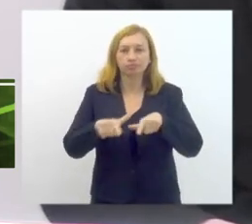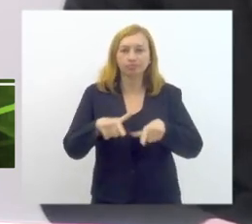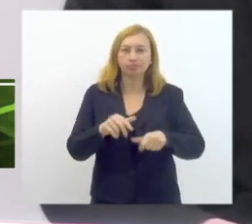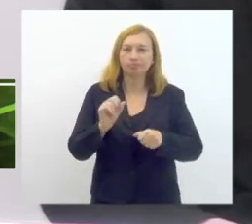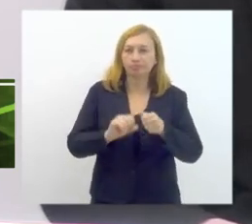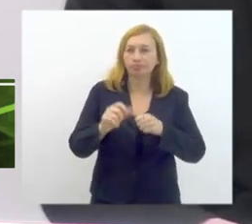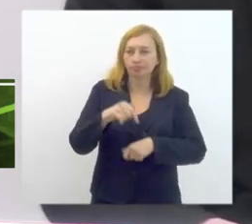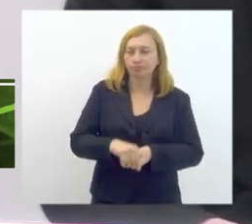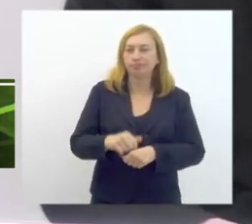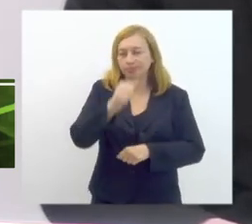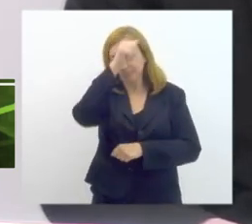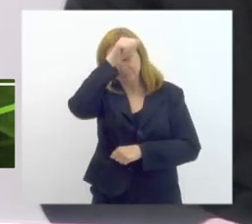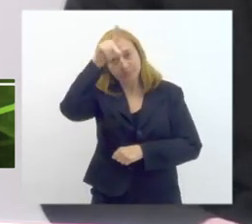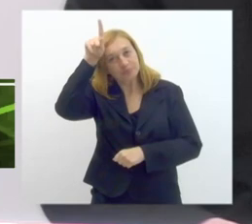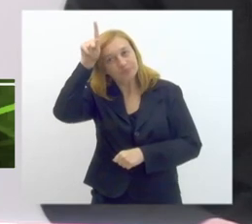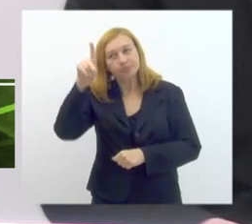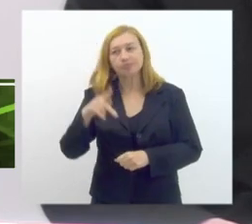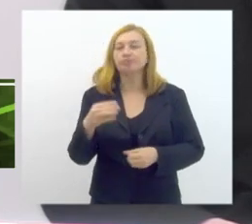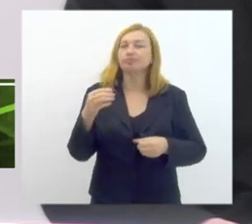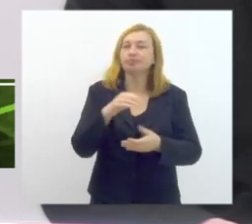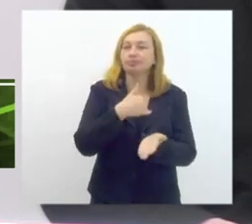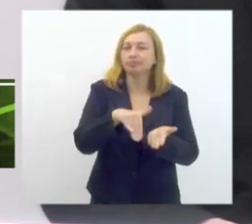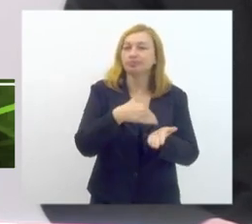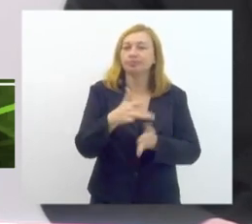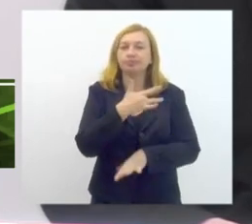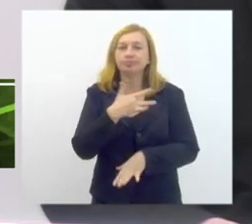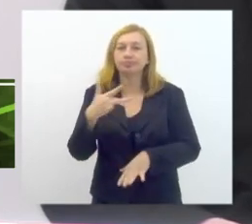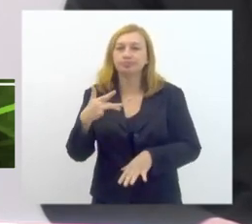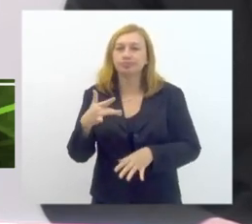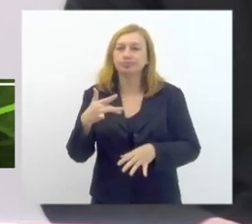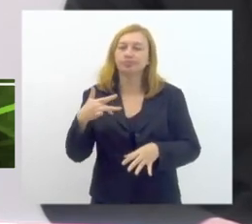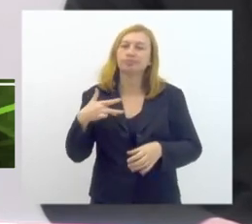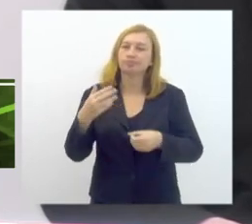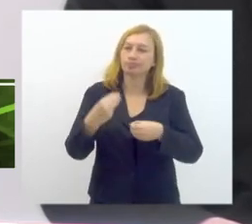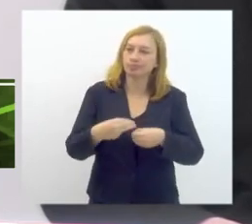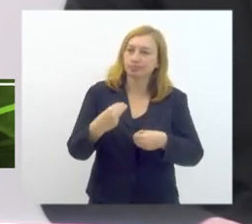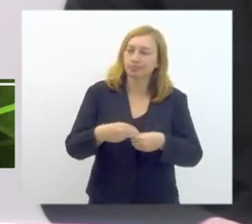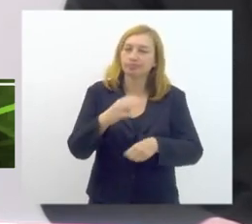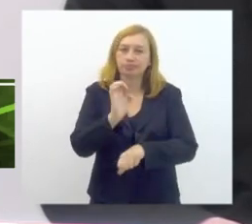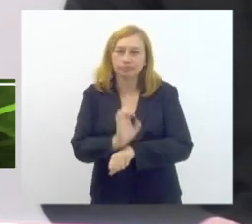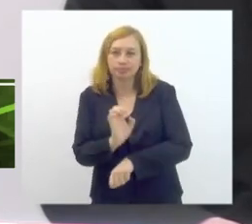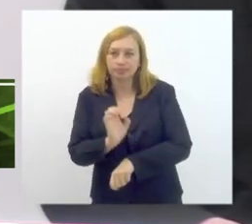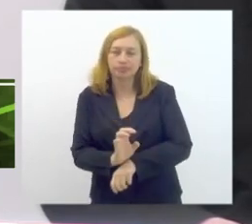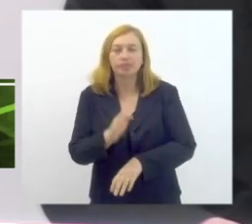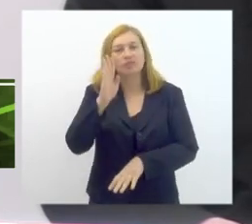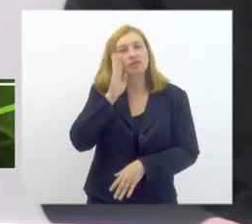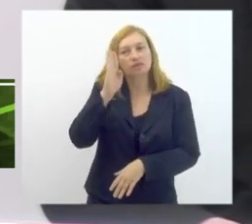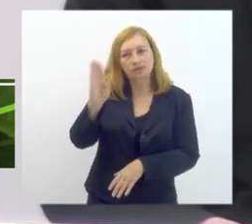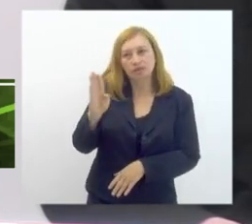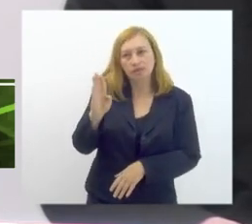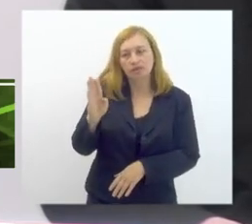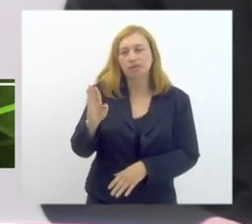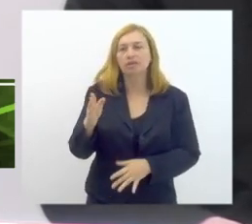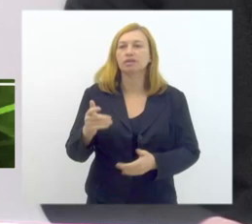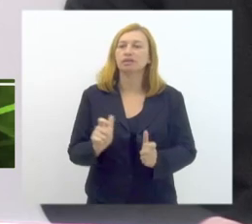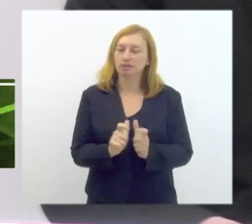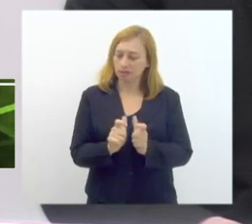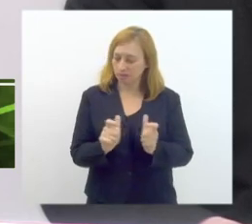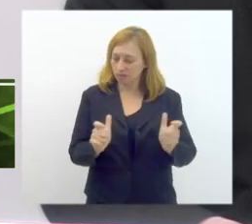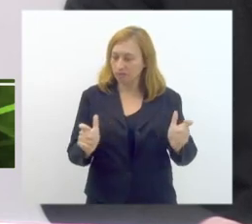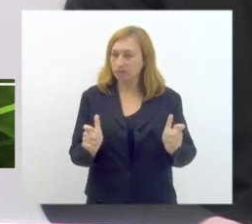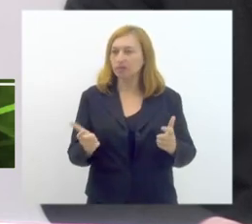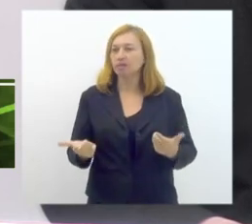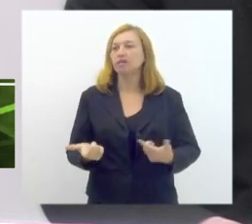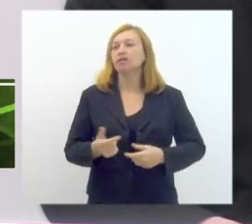fazendo aqui com os prefeitos, com os secretários municipais de saúde, com o Estado, é pura e simplesmente de aumentar